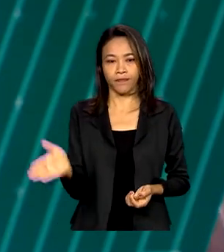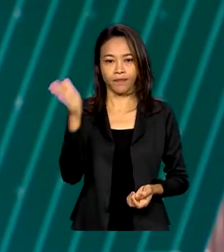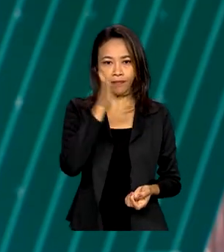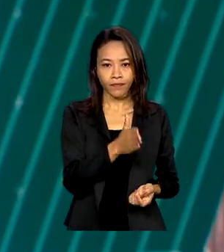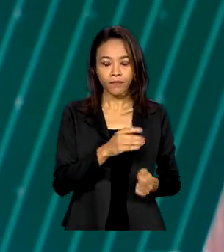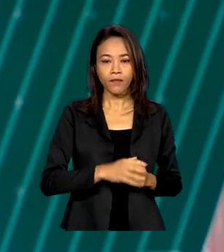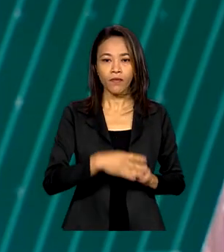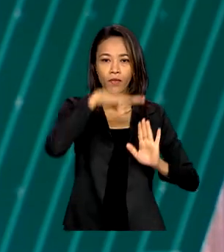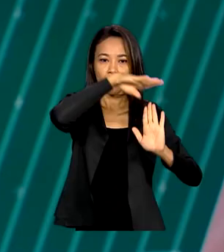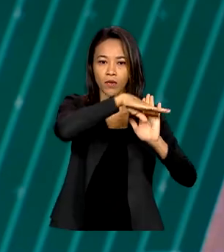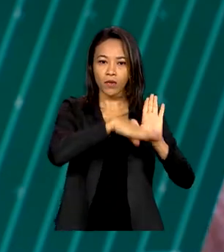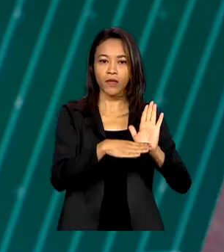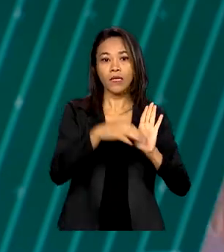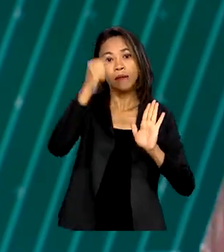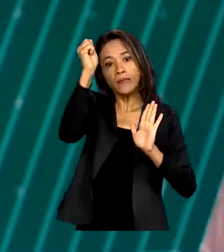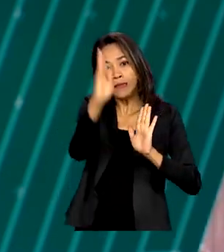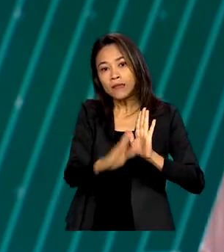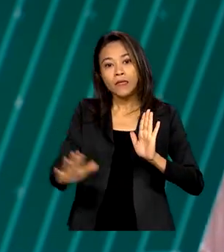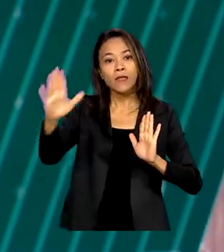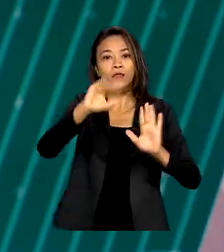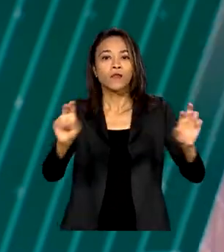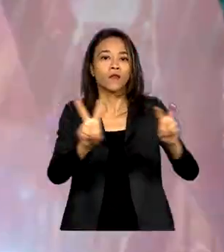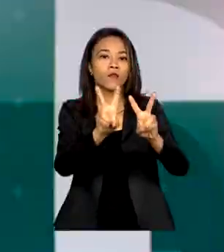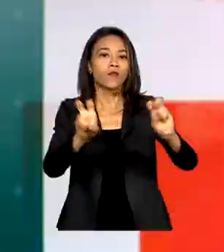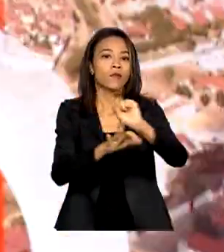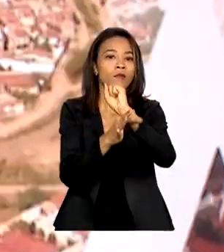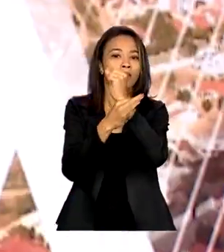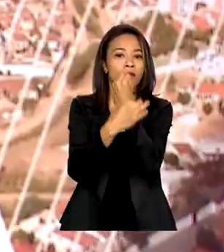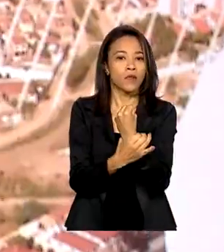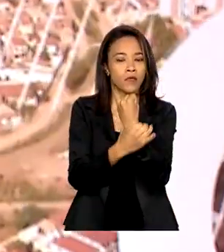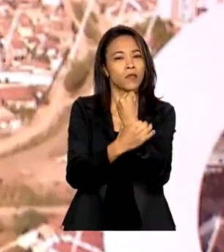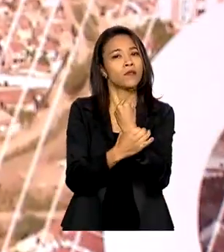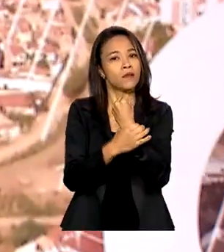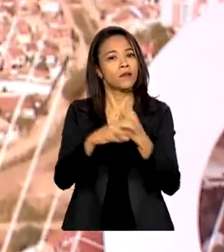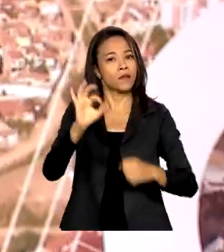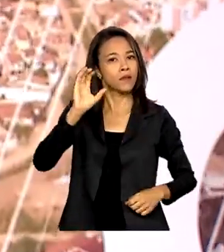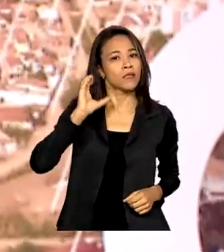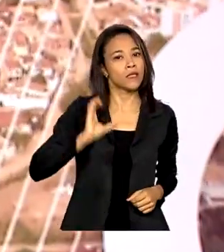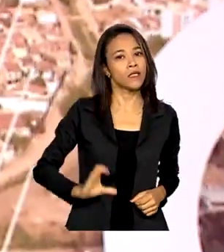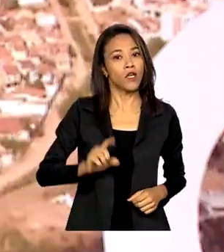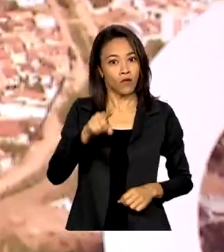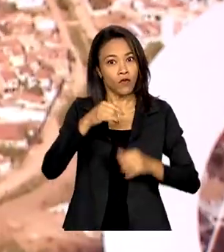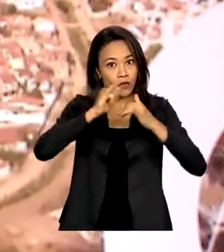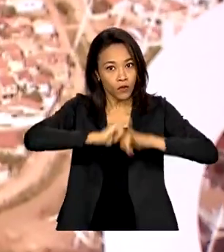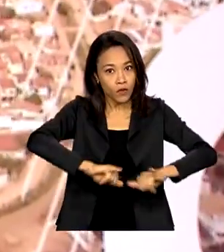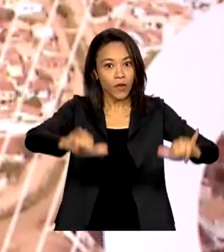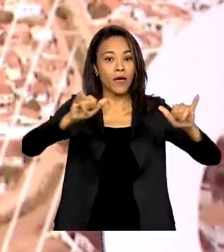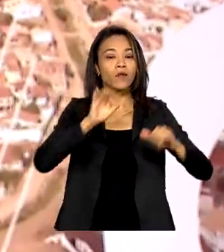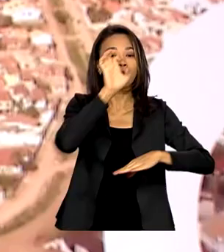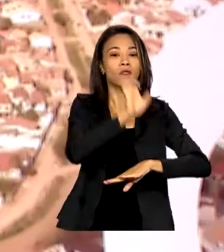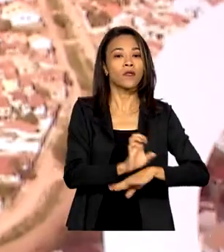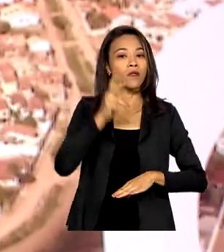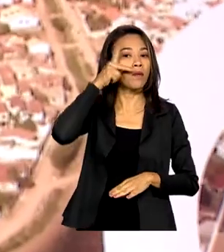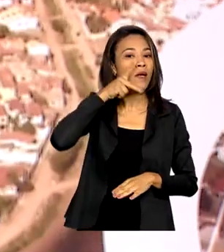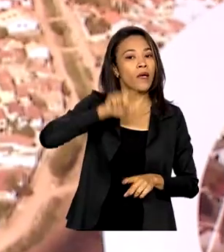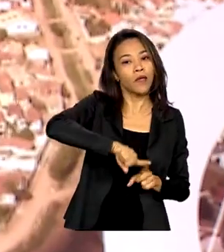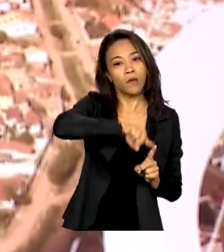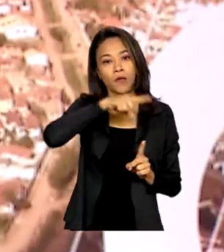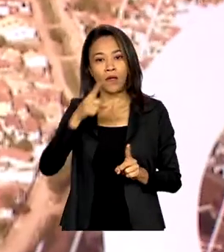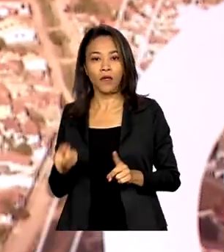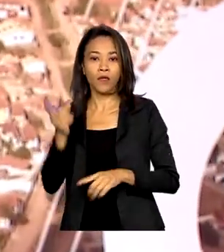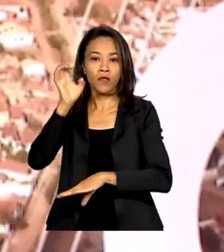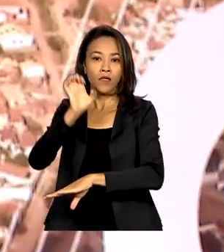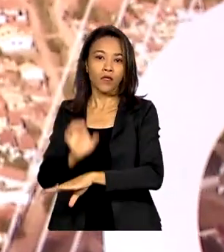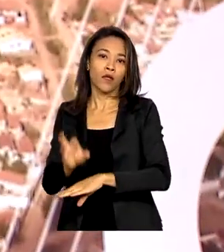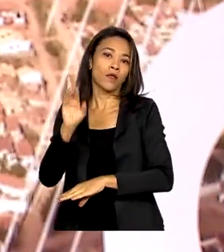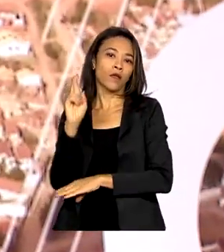Programa Nacional de Segurança Pública com Cidadania foi lançado na Paraíba e no Rio Grande do Norte. Nesta segunda fase, um